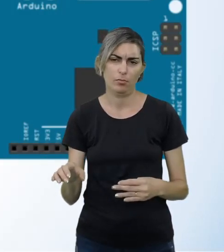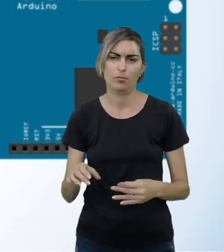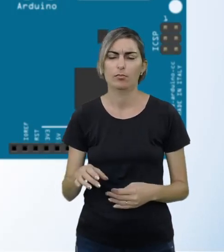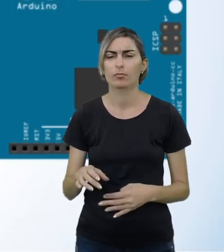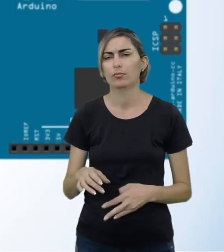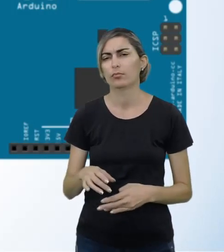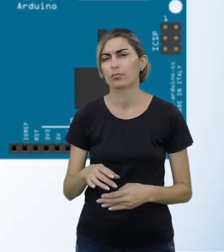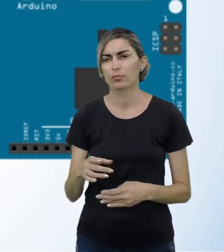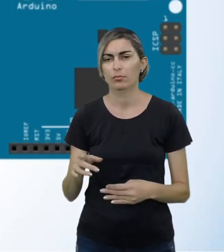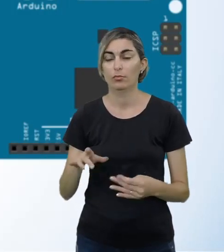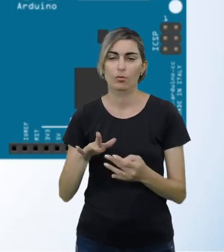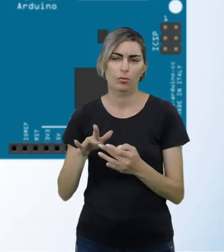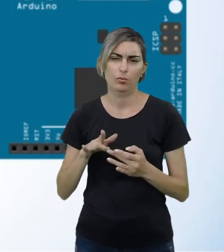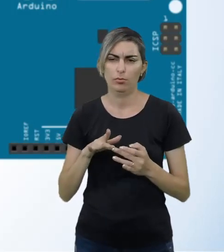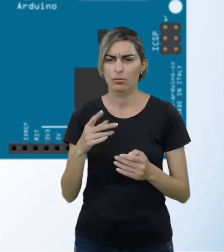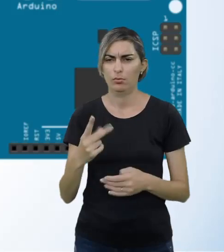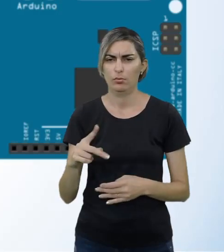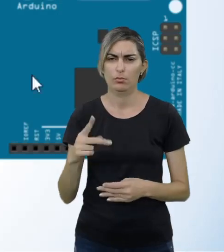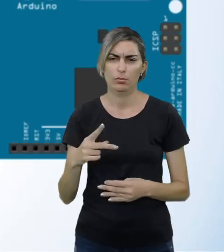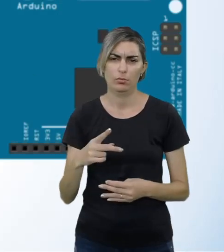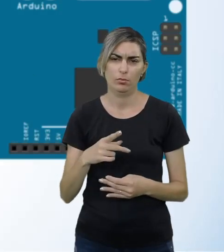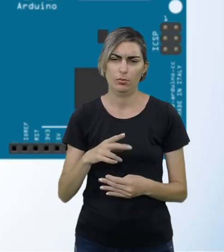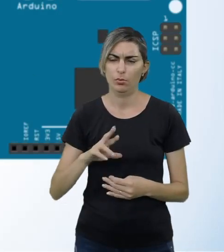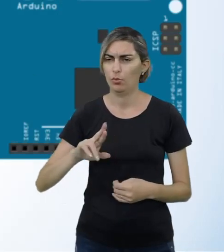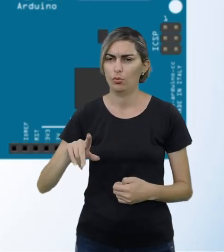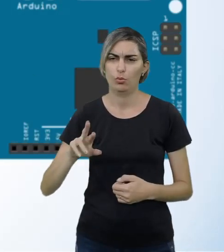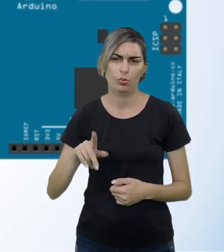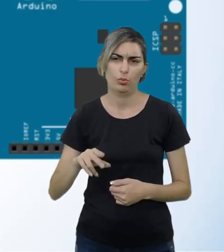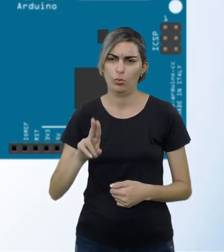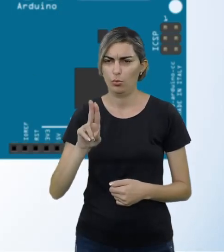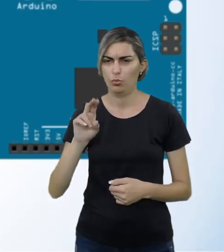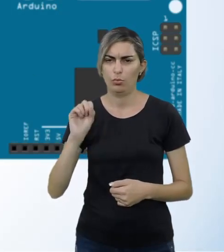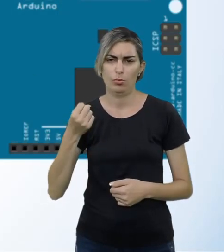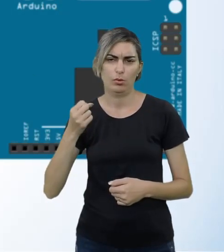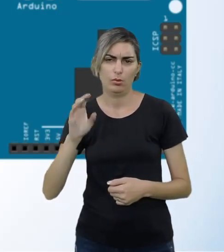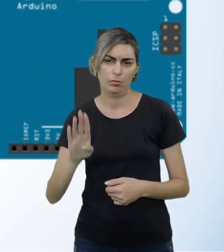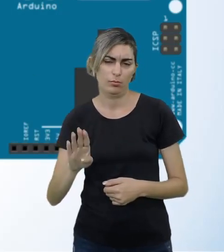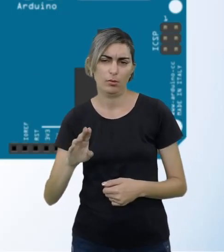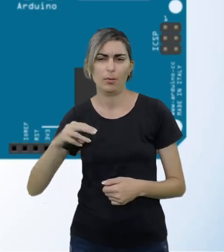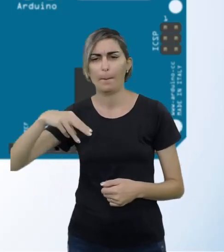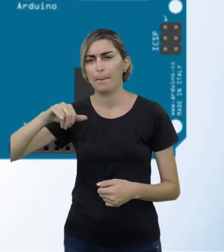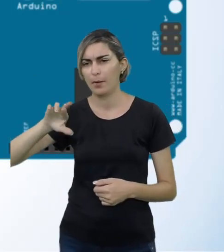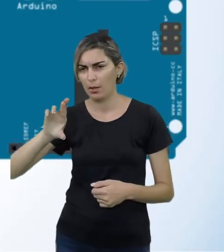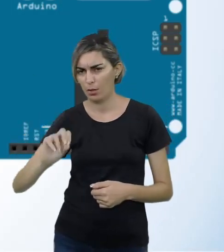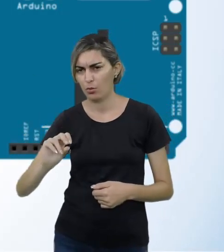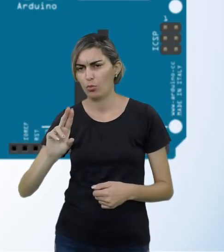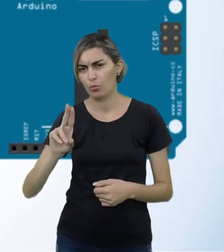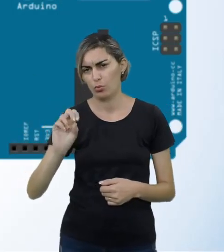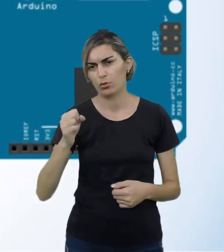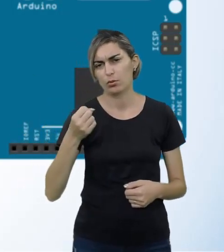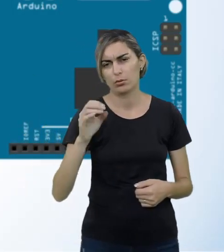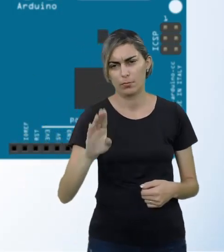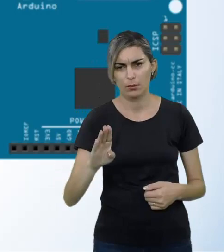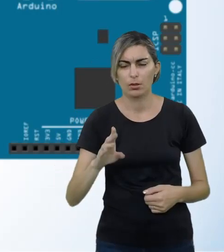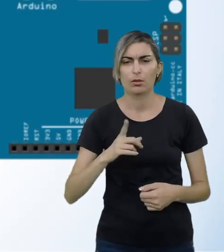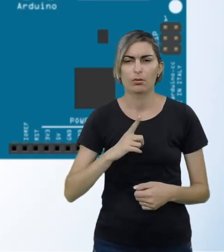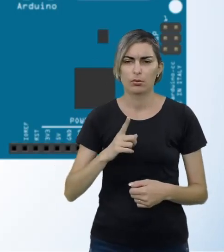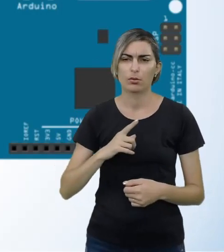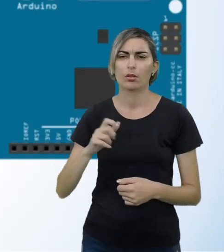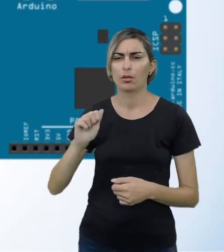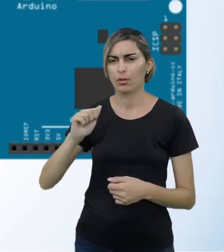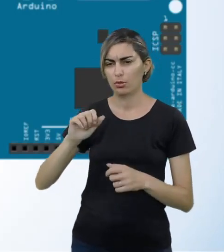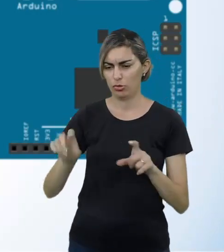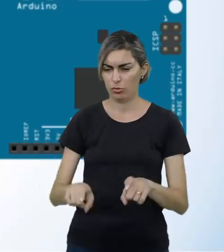teclado, tá? A conexão dele não é USB tradicional, é micro USB. Em termos de portas